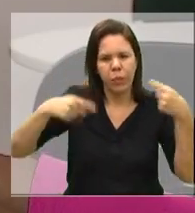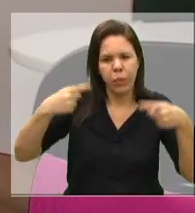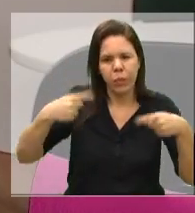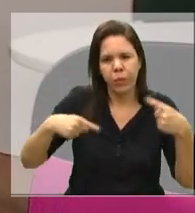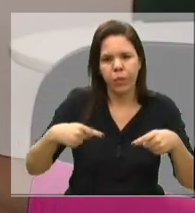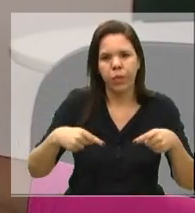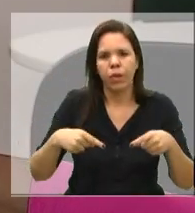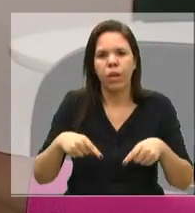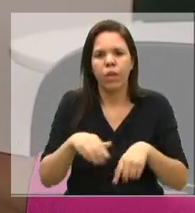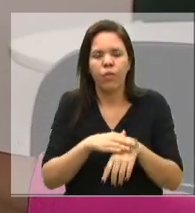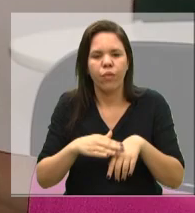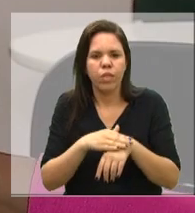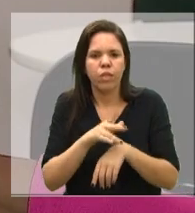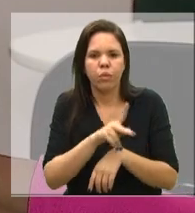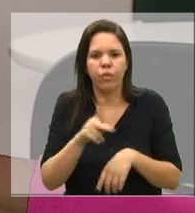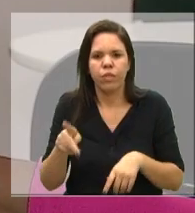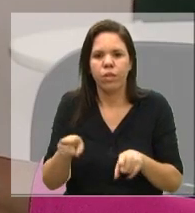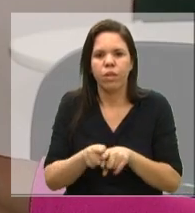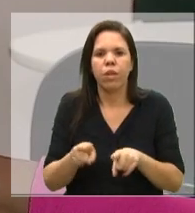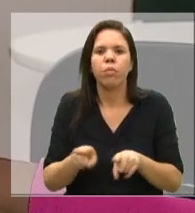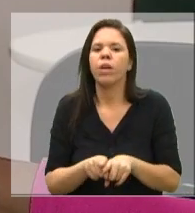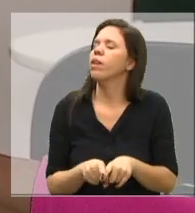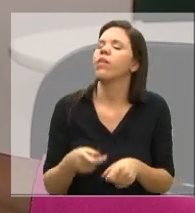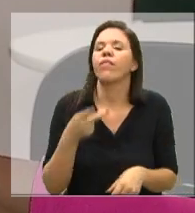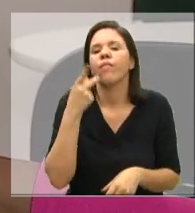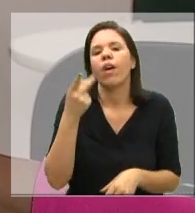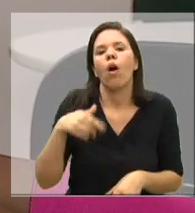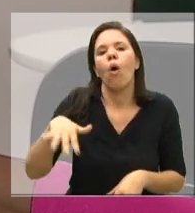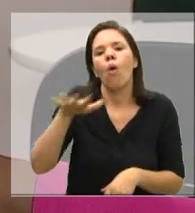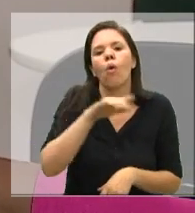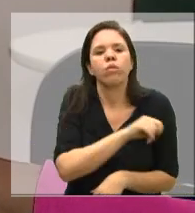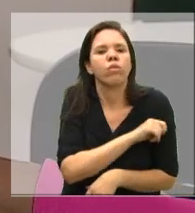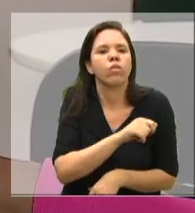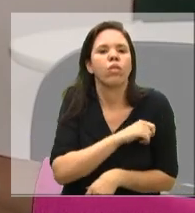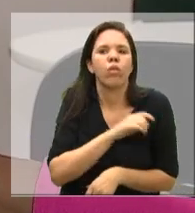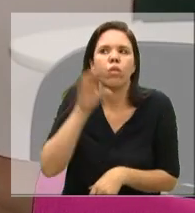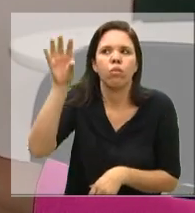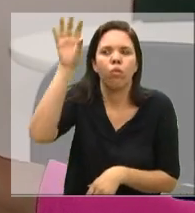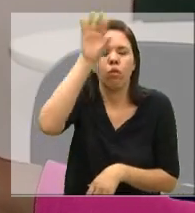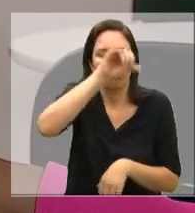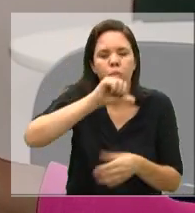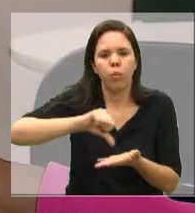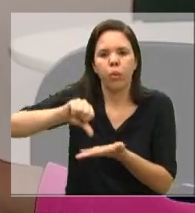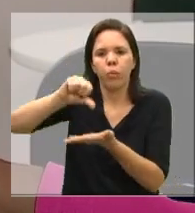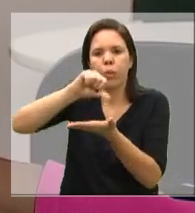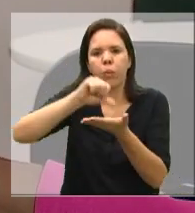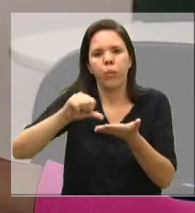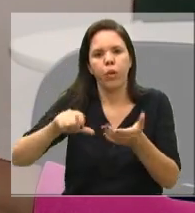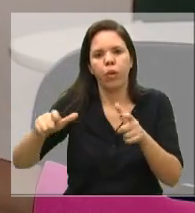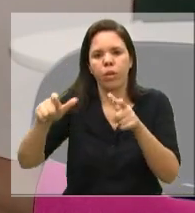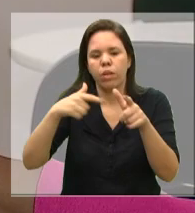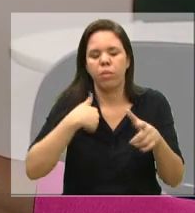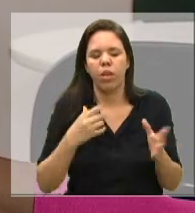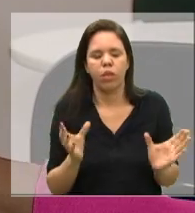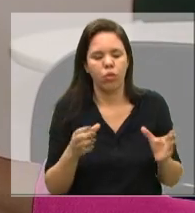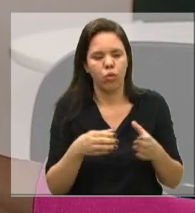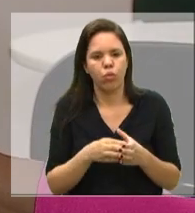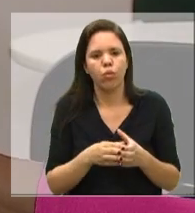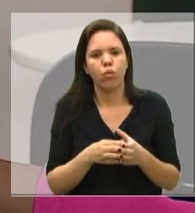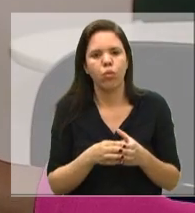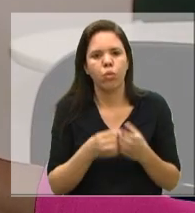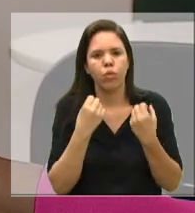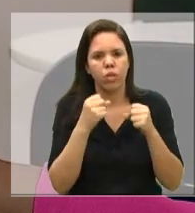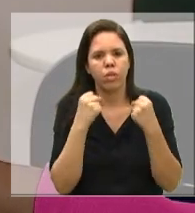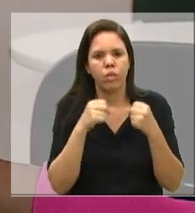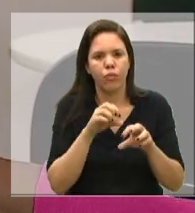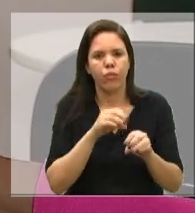tanto fala com o professor, como a gente pode falar com os outros alunos de outros polos. Que nem a minha turma de Educação Física, ela tem poucos alunos,